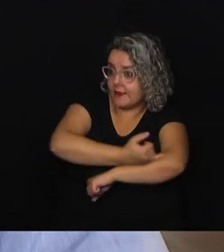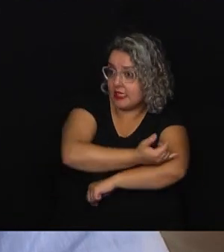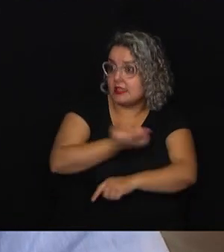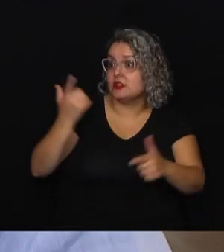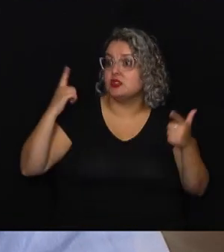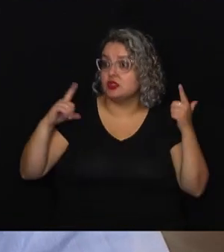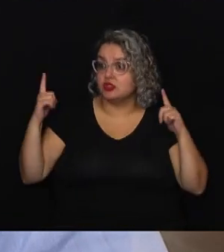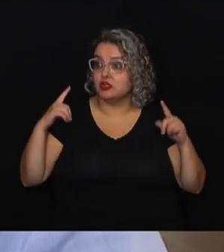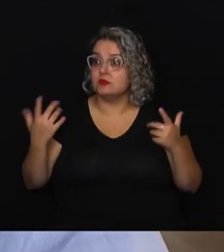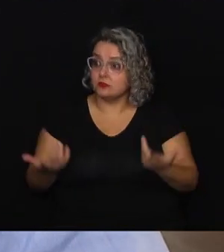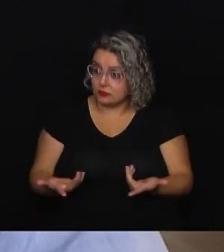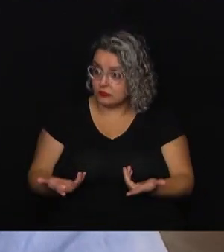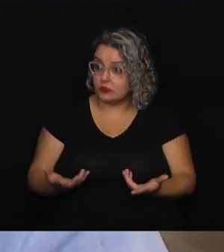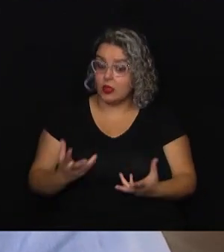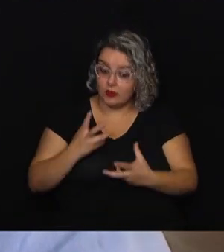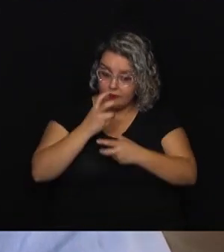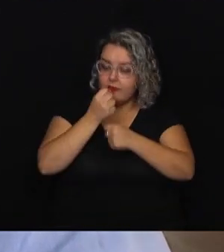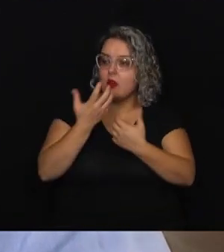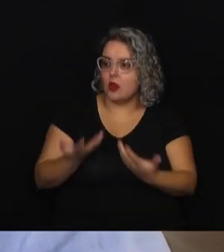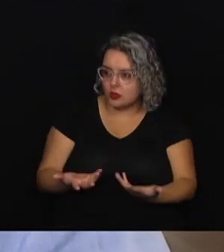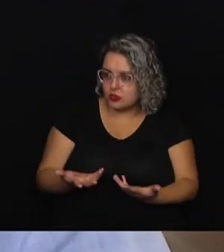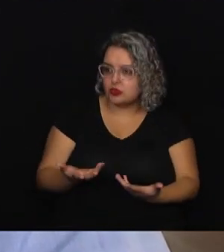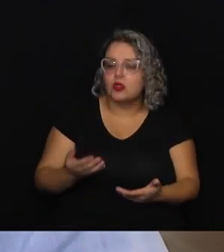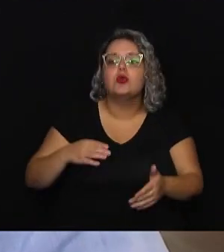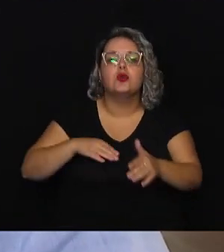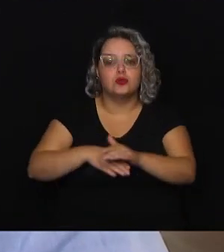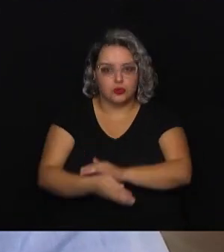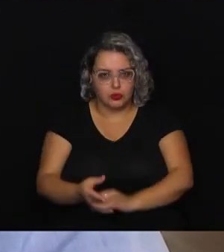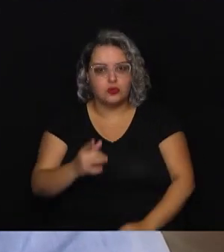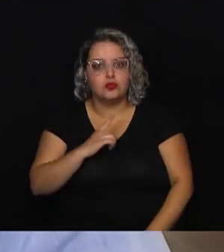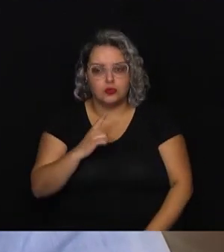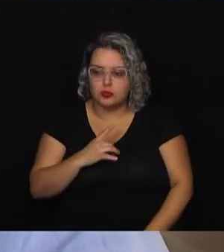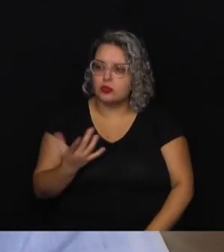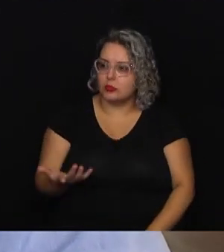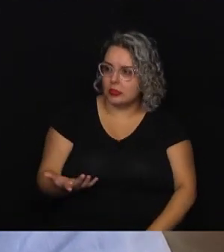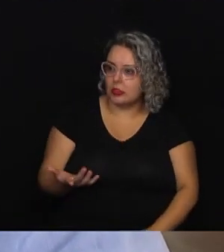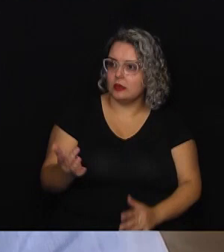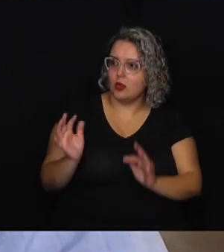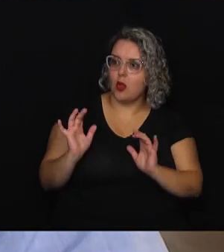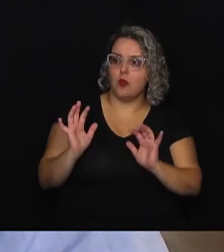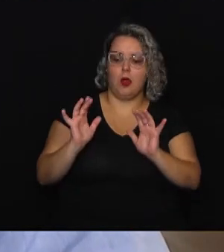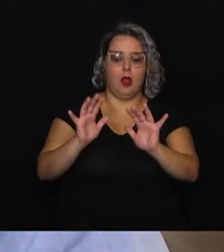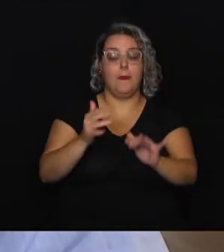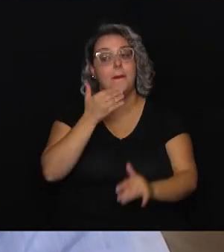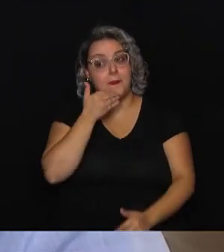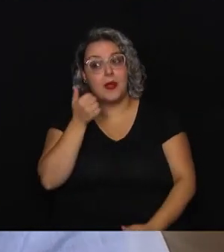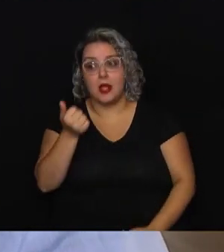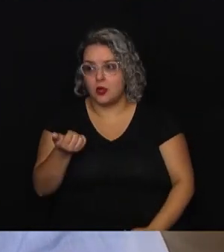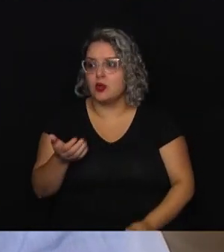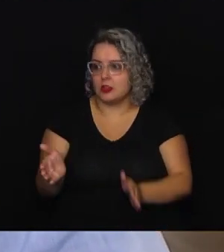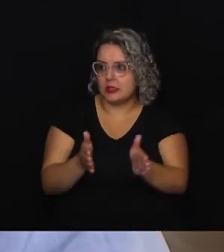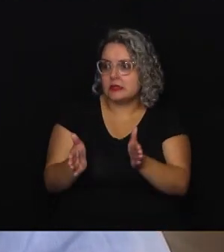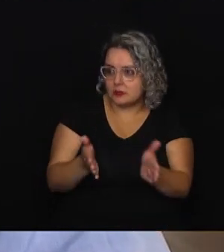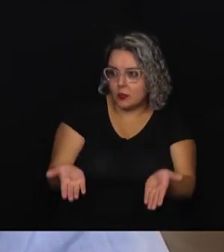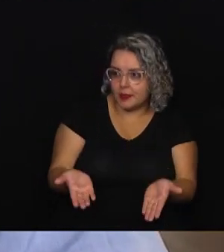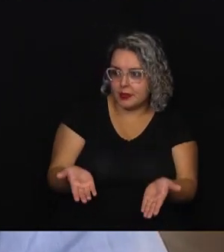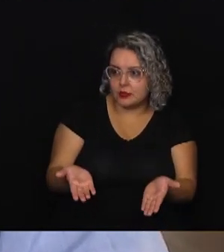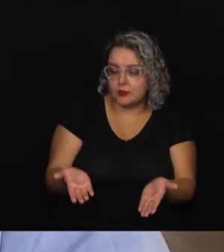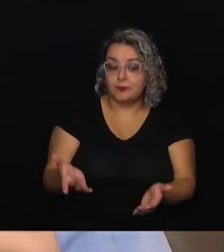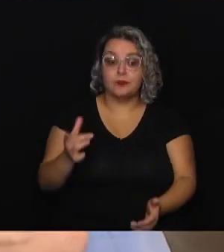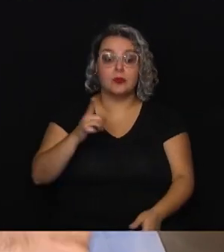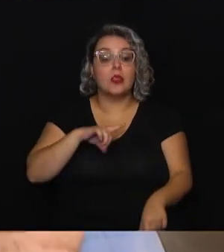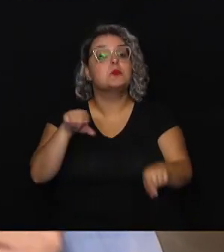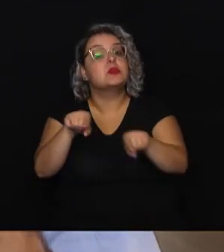lazer bastante forte, eles costumam ter uma ocupação melhor nesse período. Temos